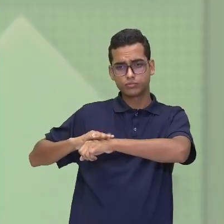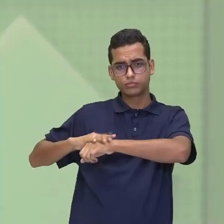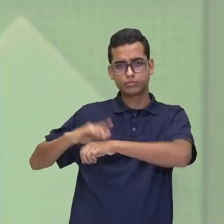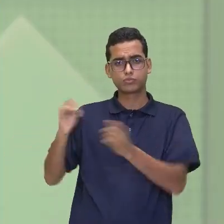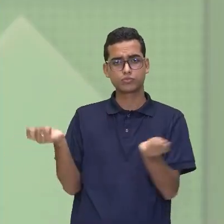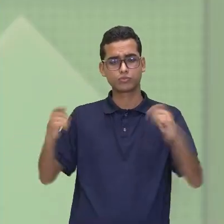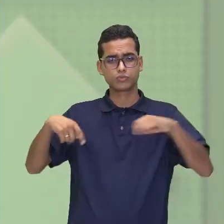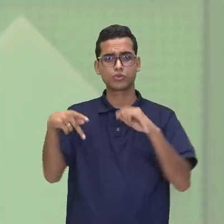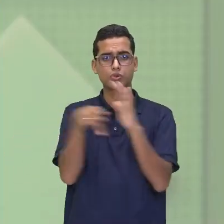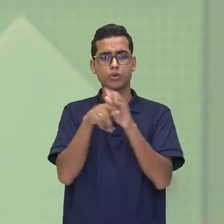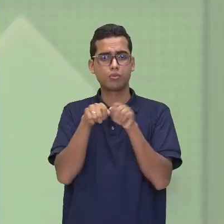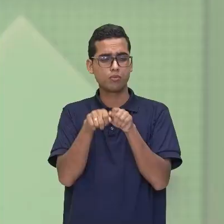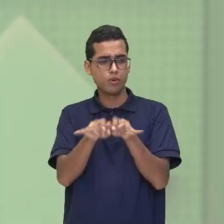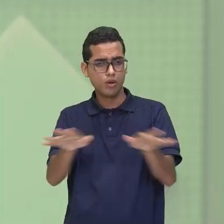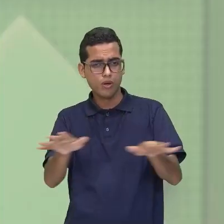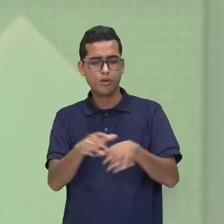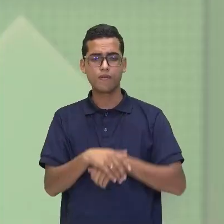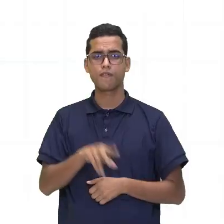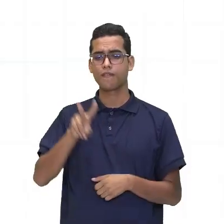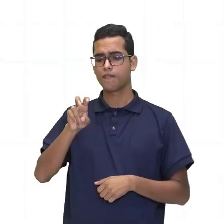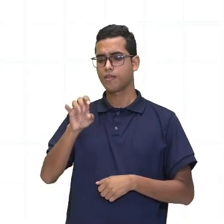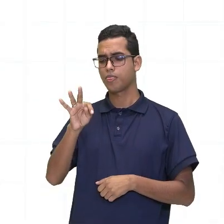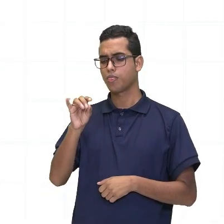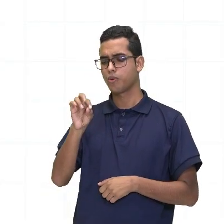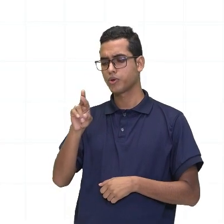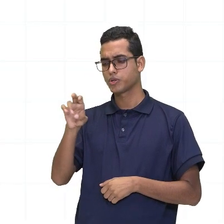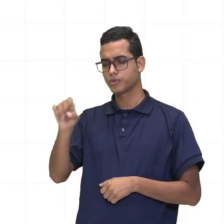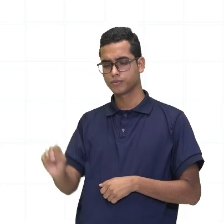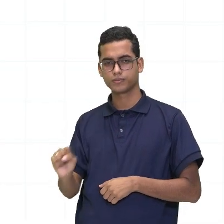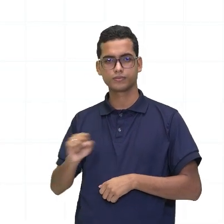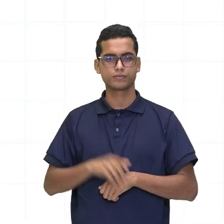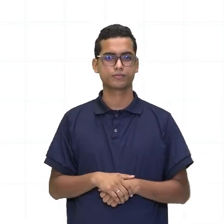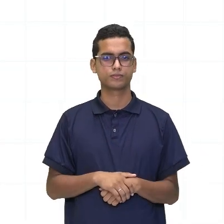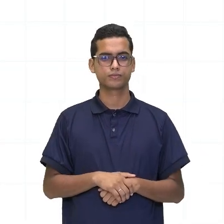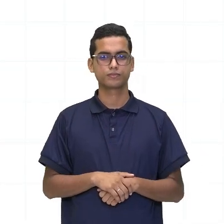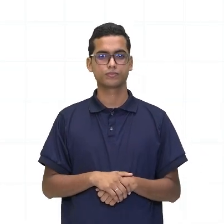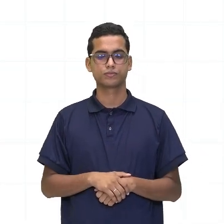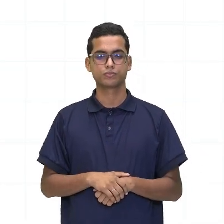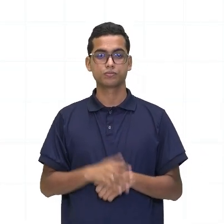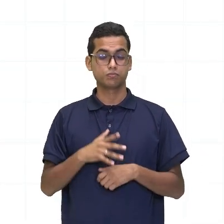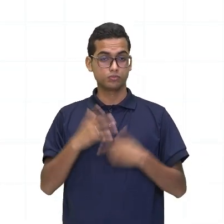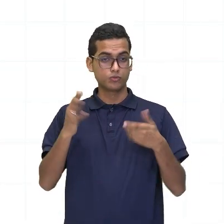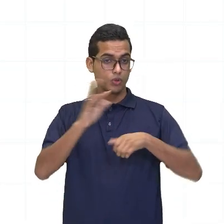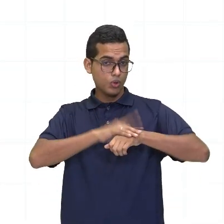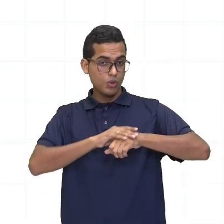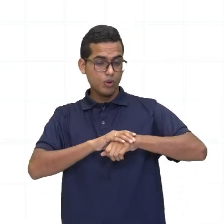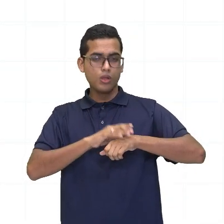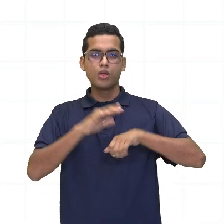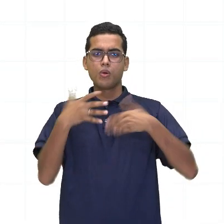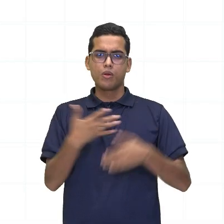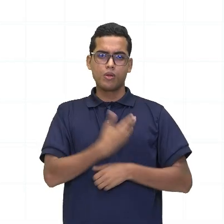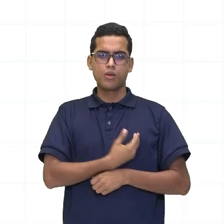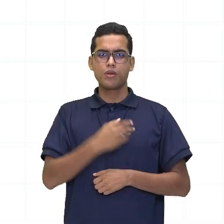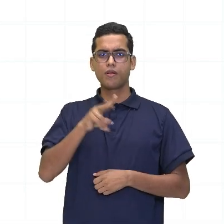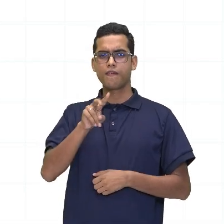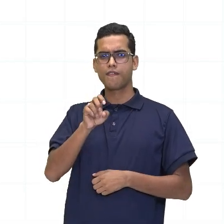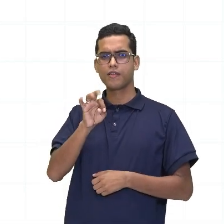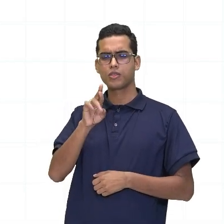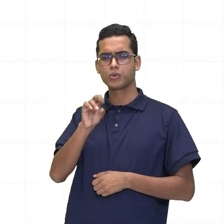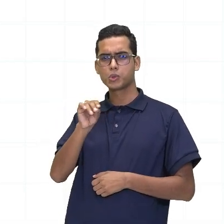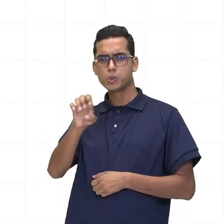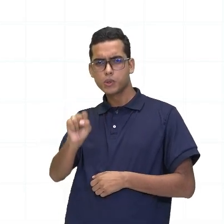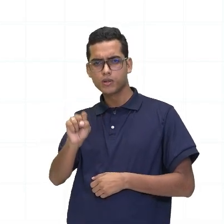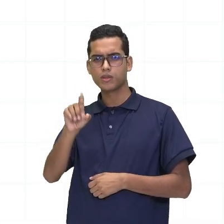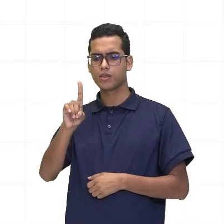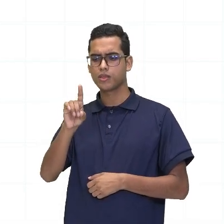por vetores. Então, observe aí. Essas doenças transmitidas por vetores, também conhecidas como